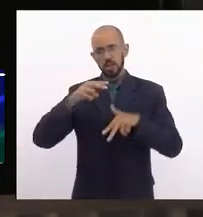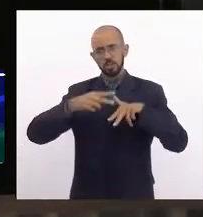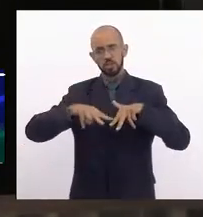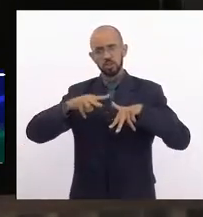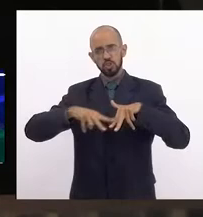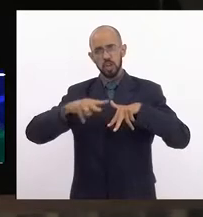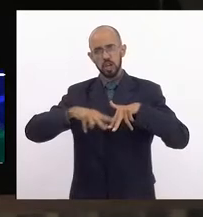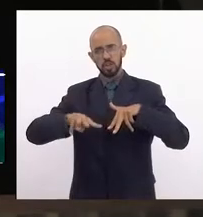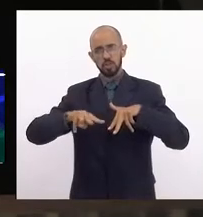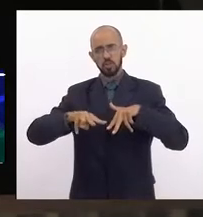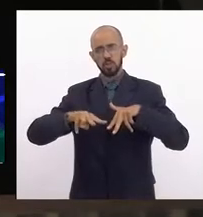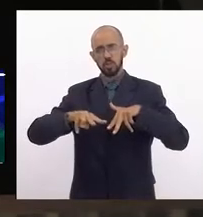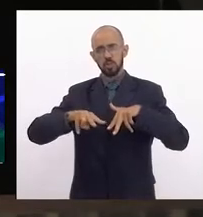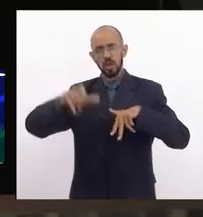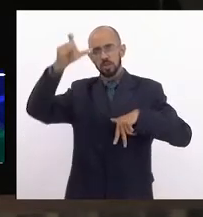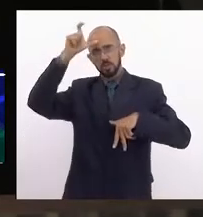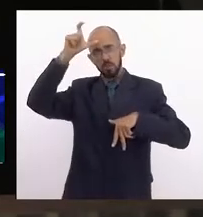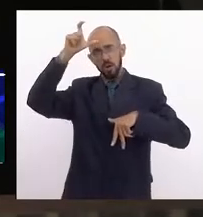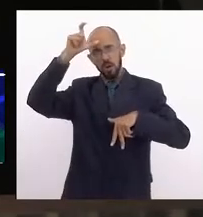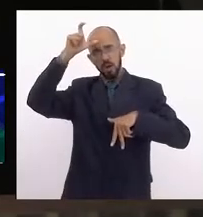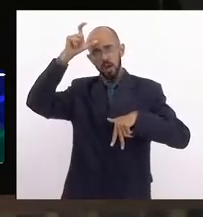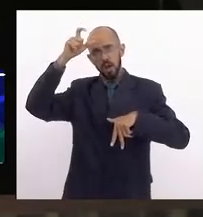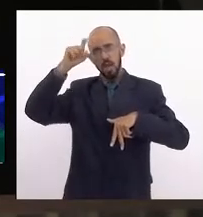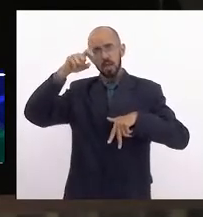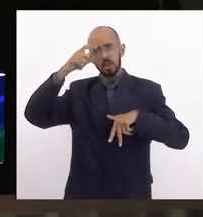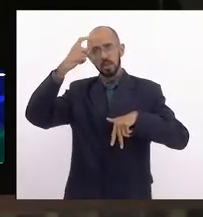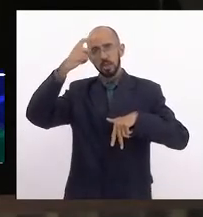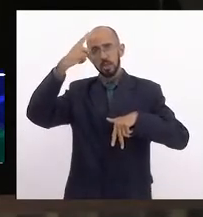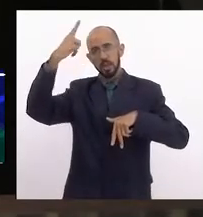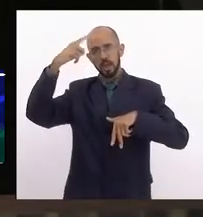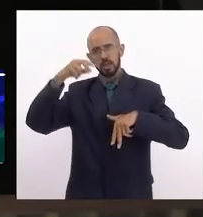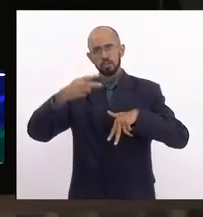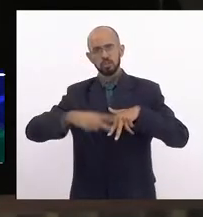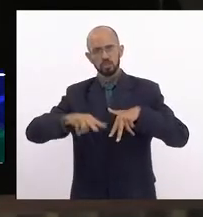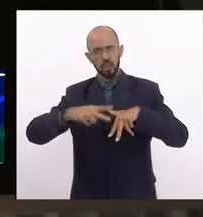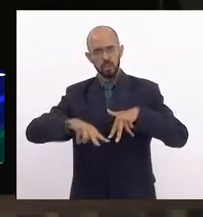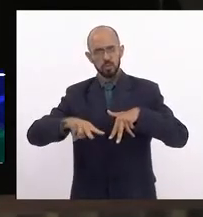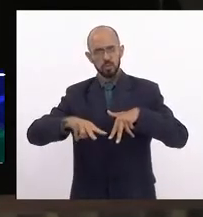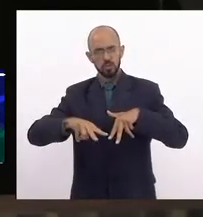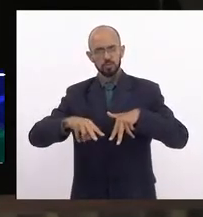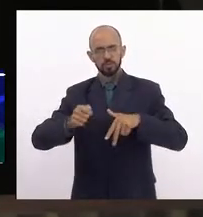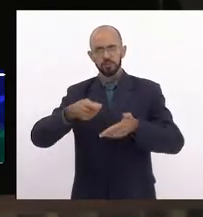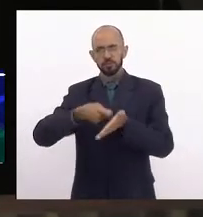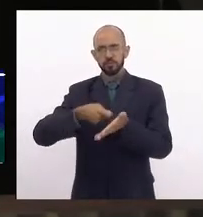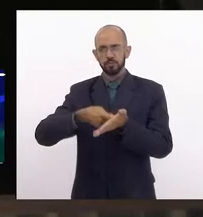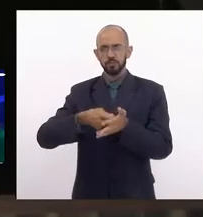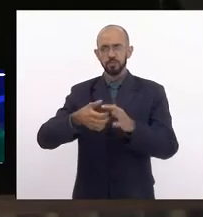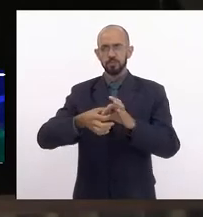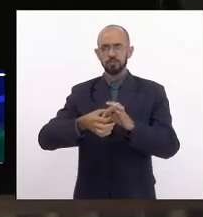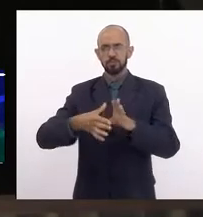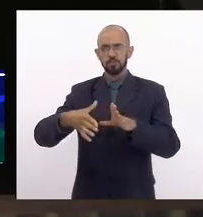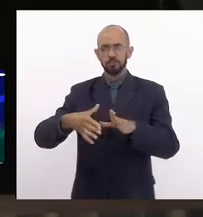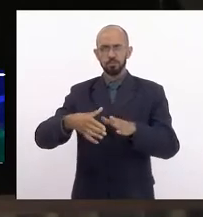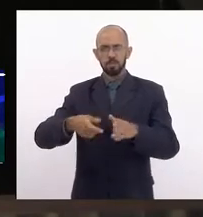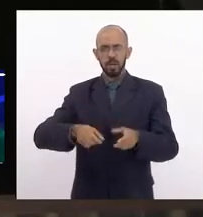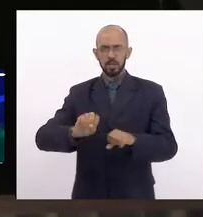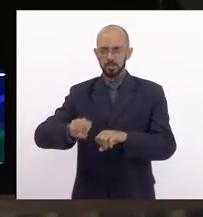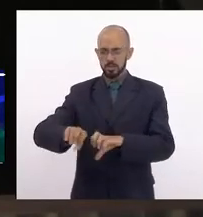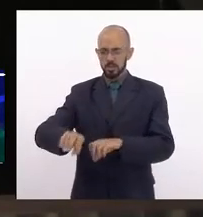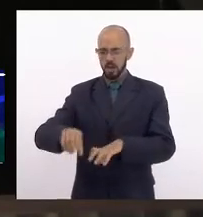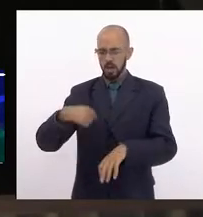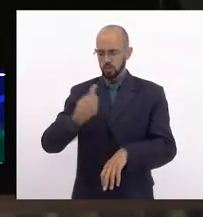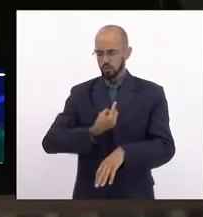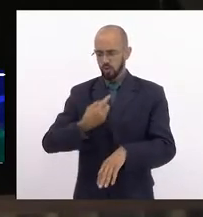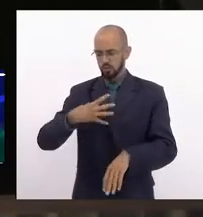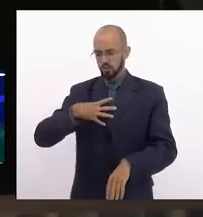a diabólica ideologia de gênero o meu vídeo liberdade para doutrinar nossos filhos